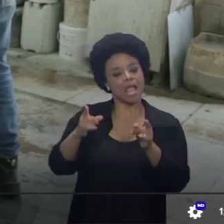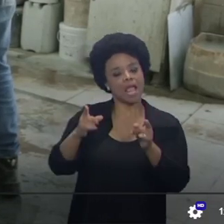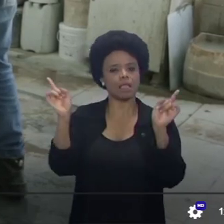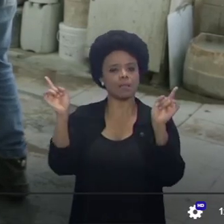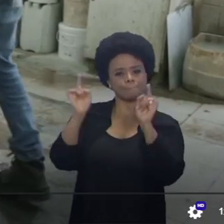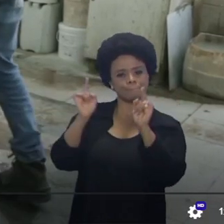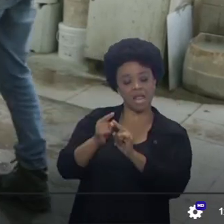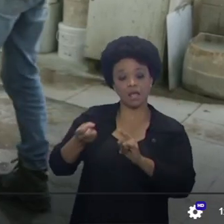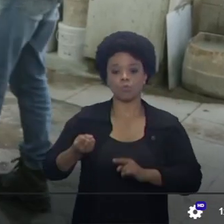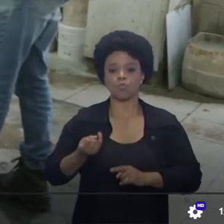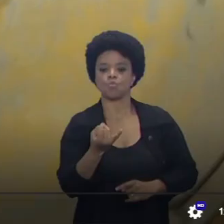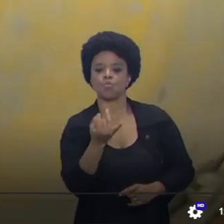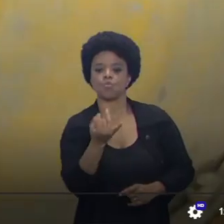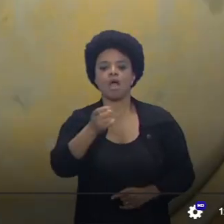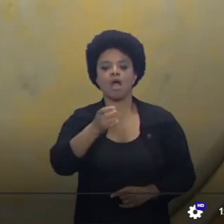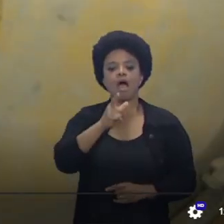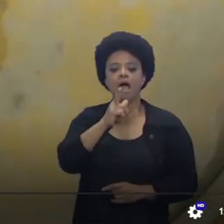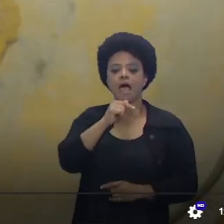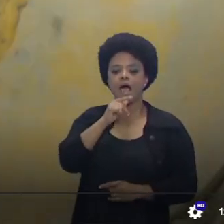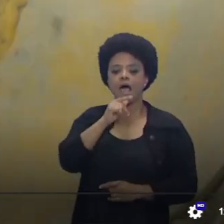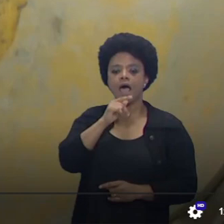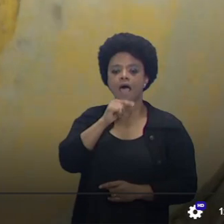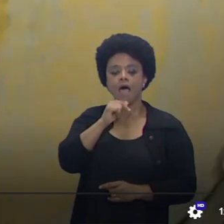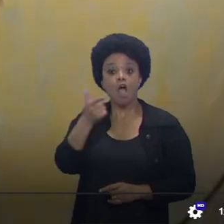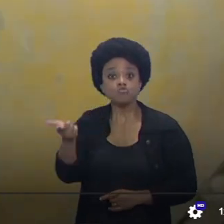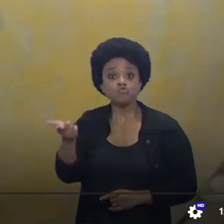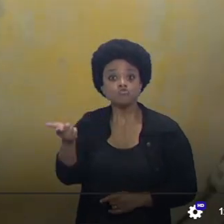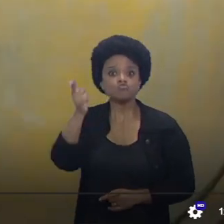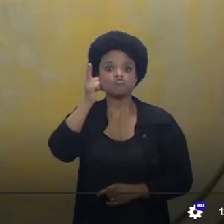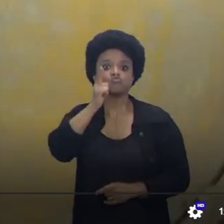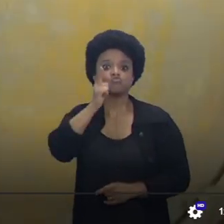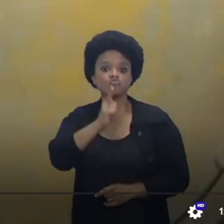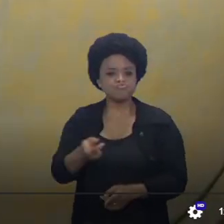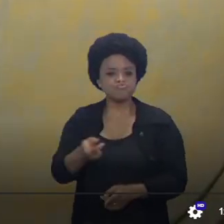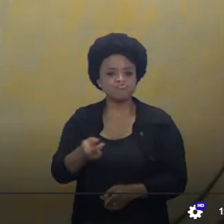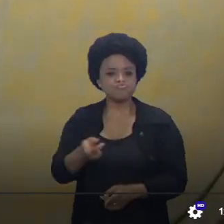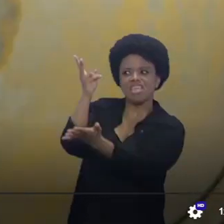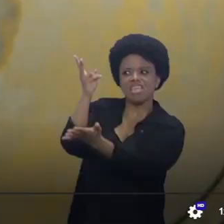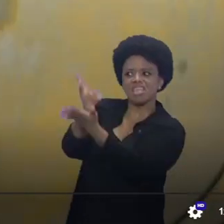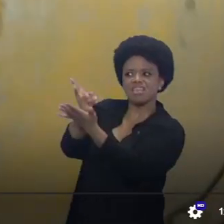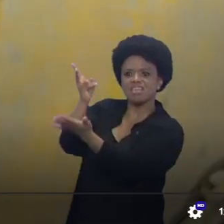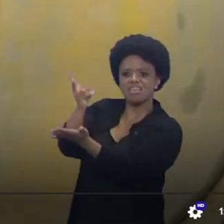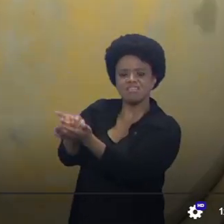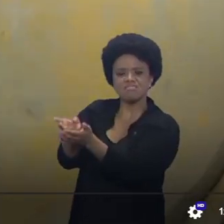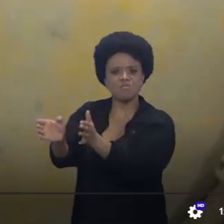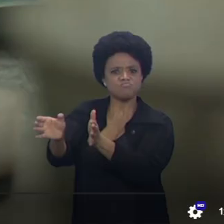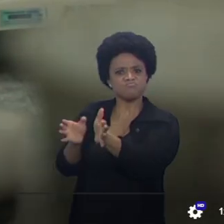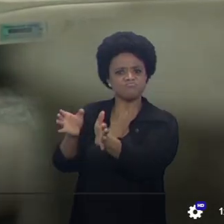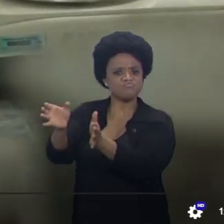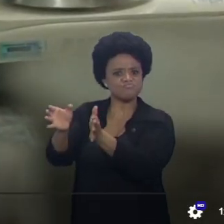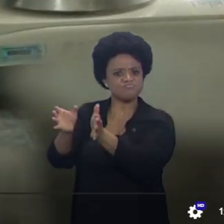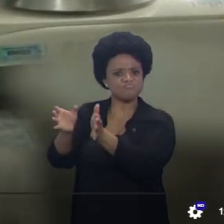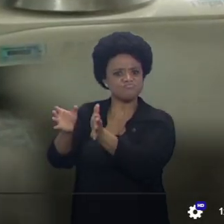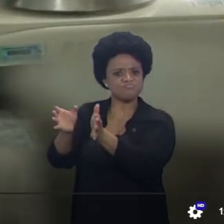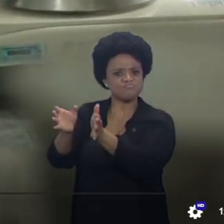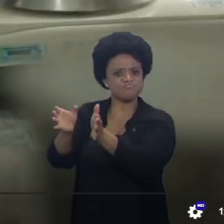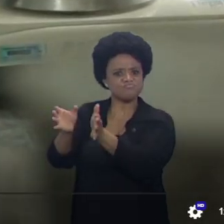de água para se obter a mesma trabalhabilidade e resistência. Por isso,